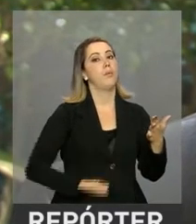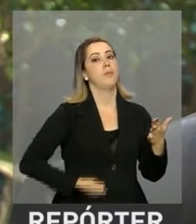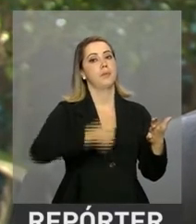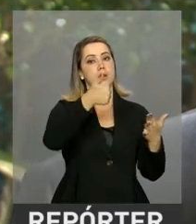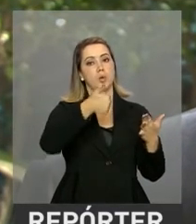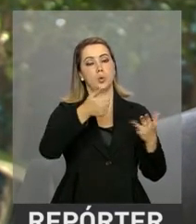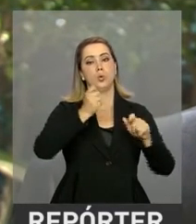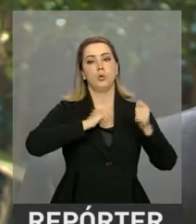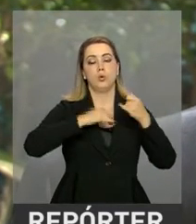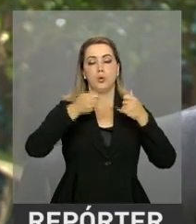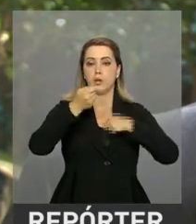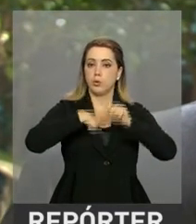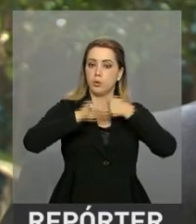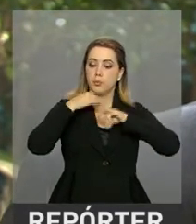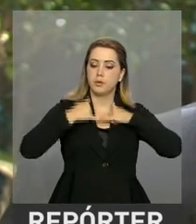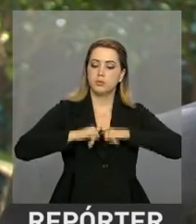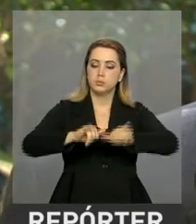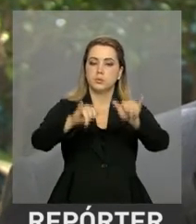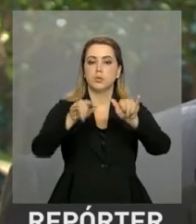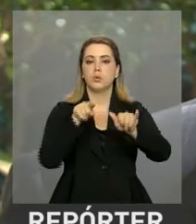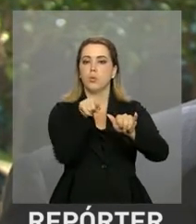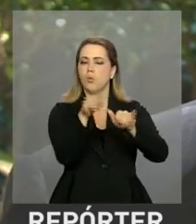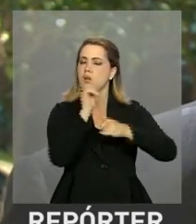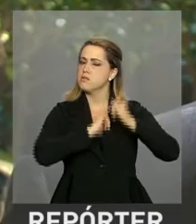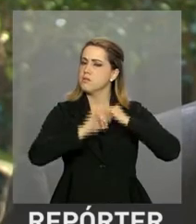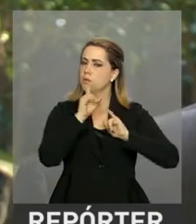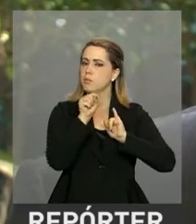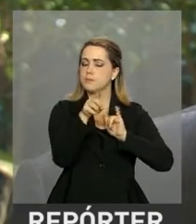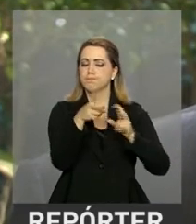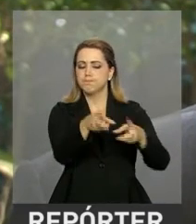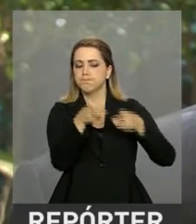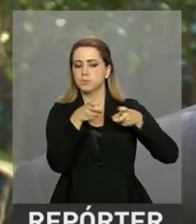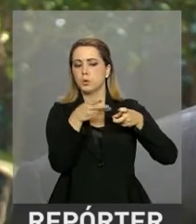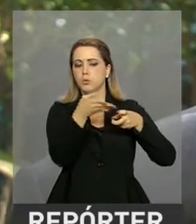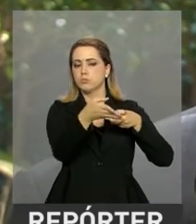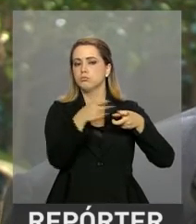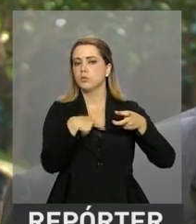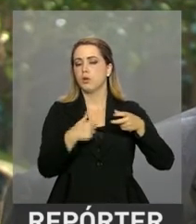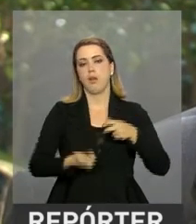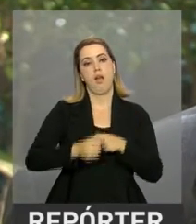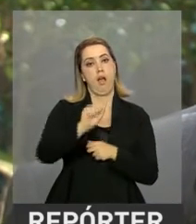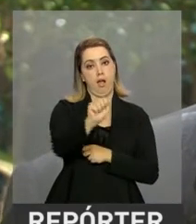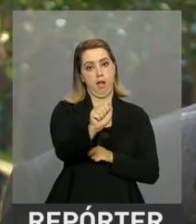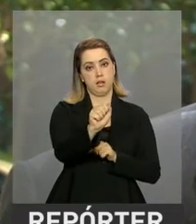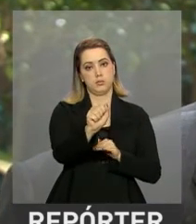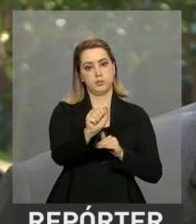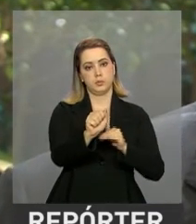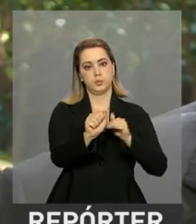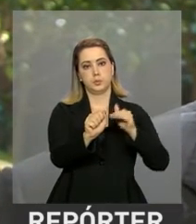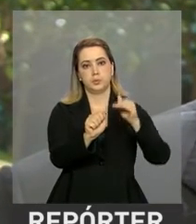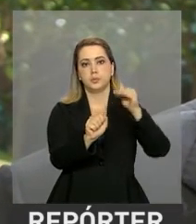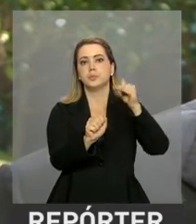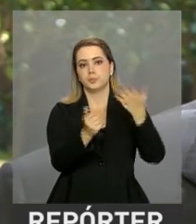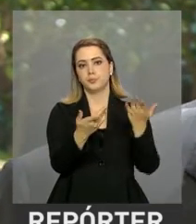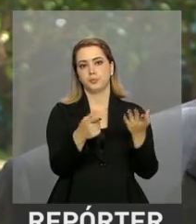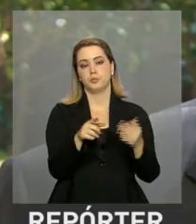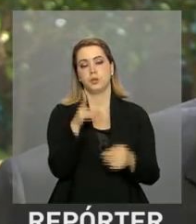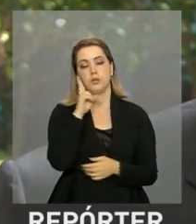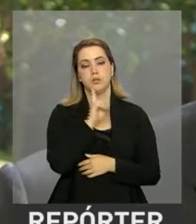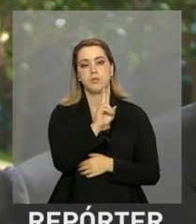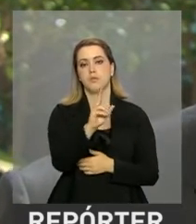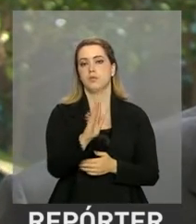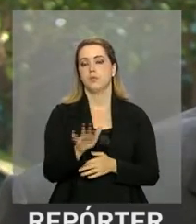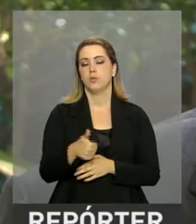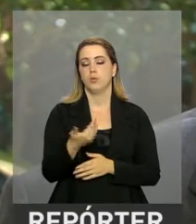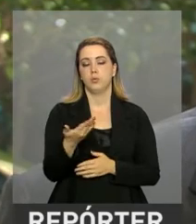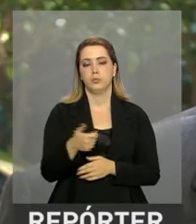E menos eficiente. Com essa informação, o consumidor ele se torna indutor da melhoria da qualidade desses produtos no mercado, ele tem um